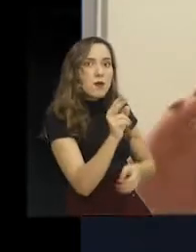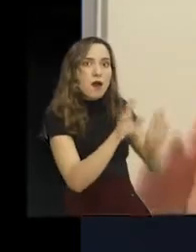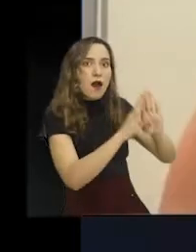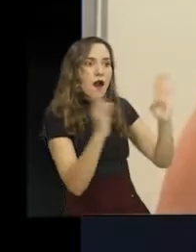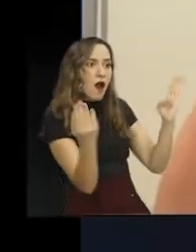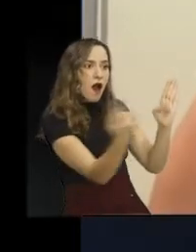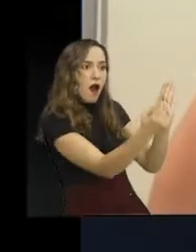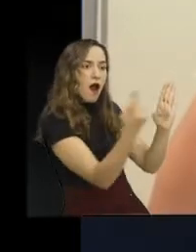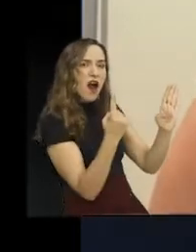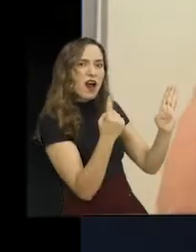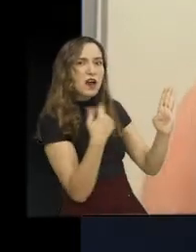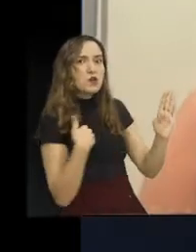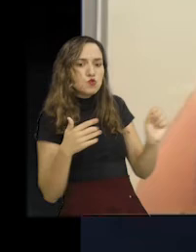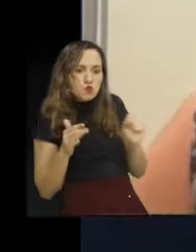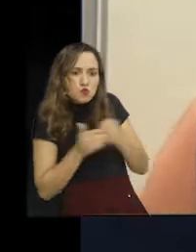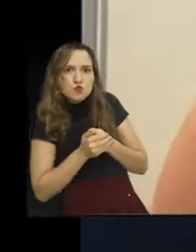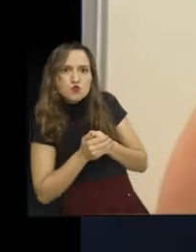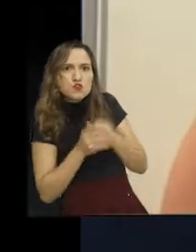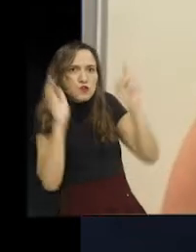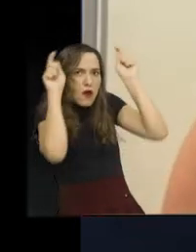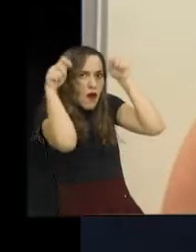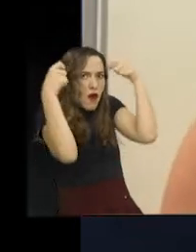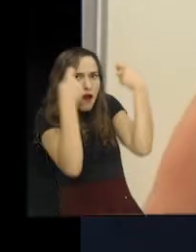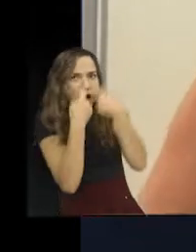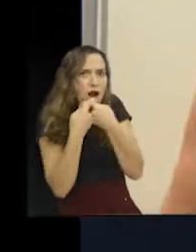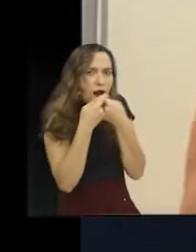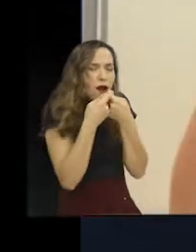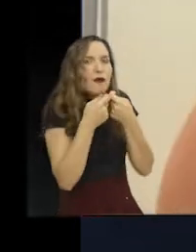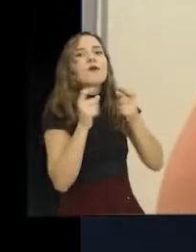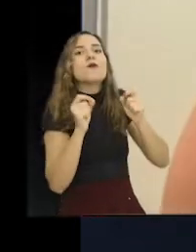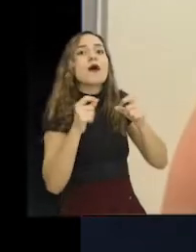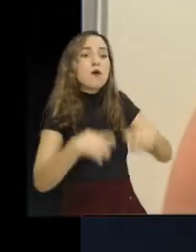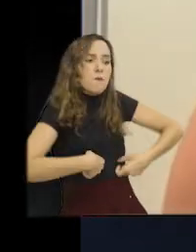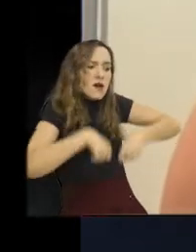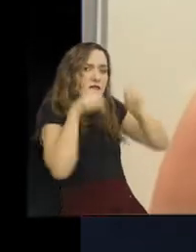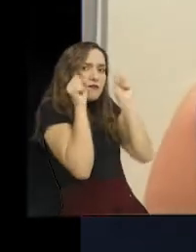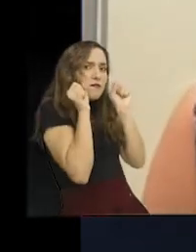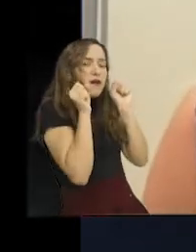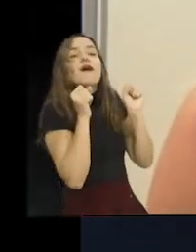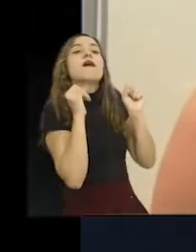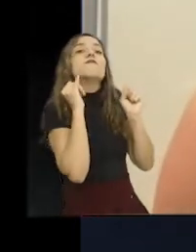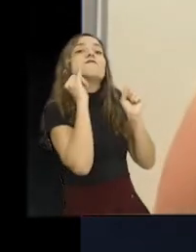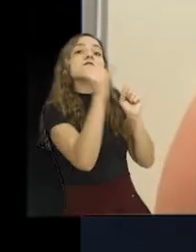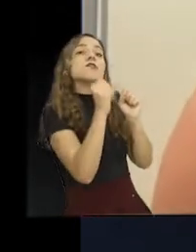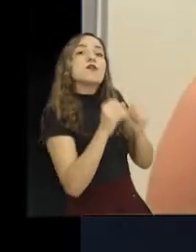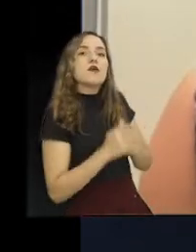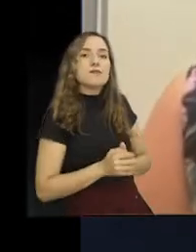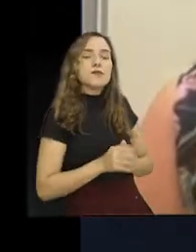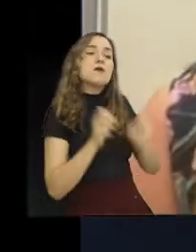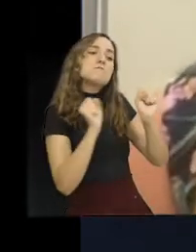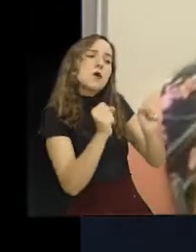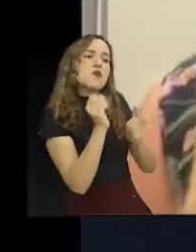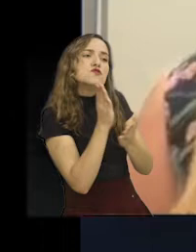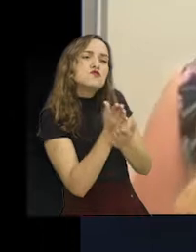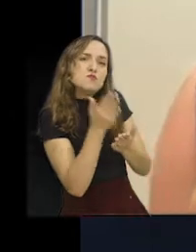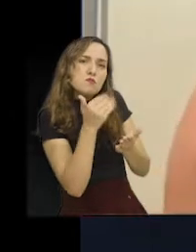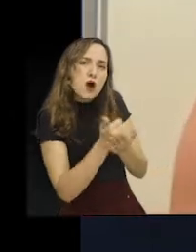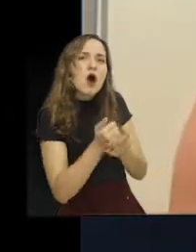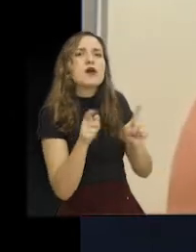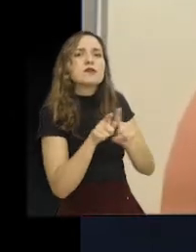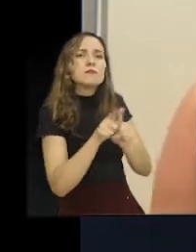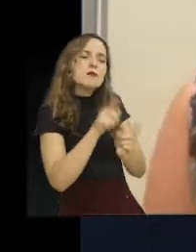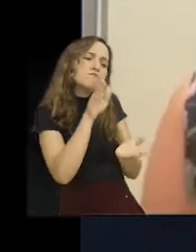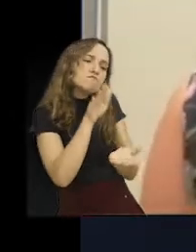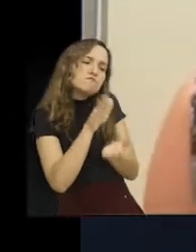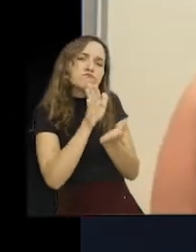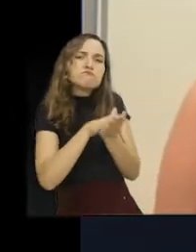que ela tinha entrado, escondeu-se na cama e debaixo da coberta e falou: Põe a torta